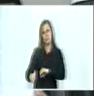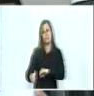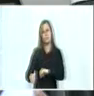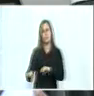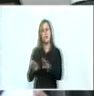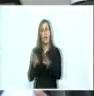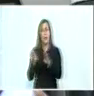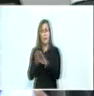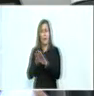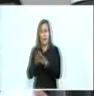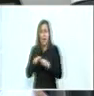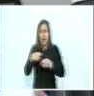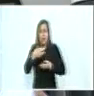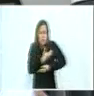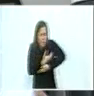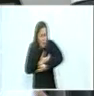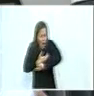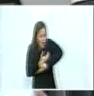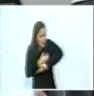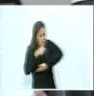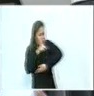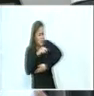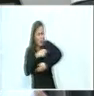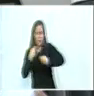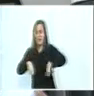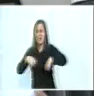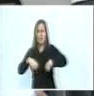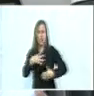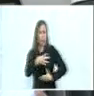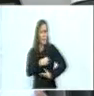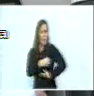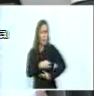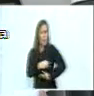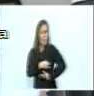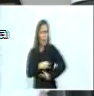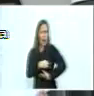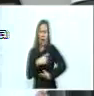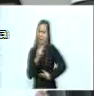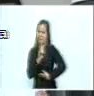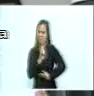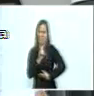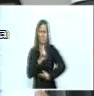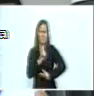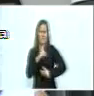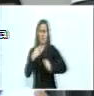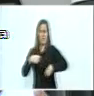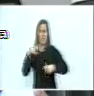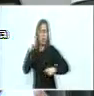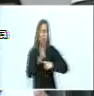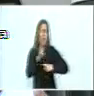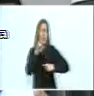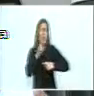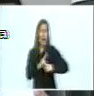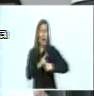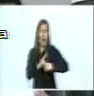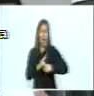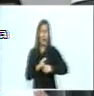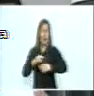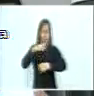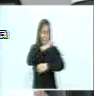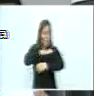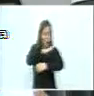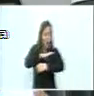o recém-nascido não necessita apenas da amamentação, sendo certo que cuidados como banho e trocas